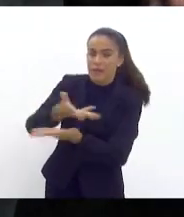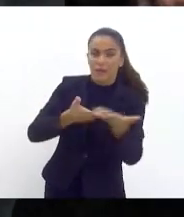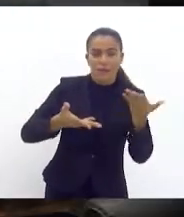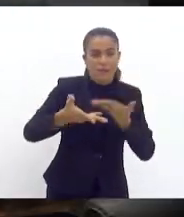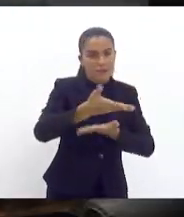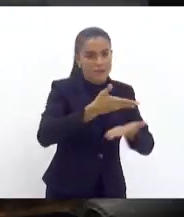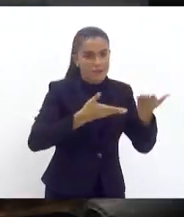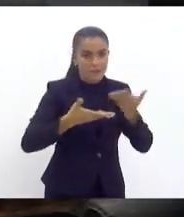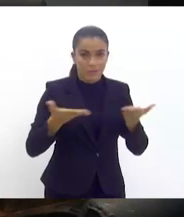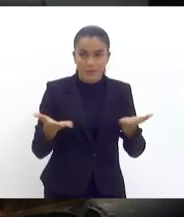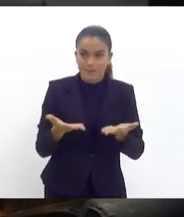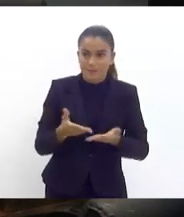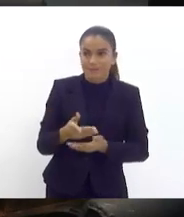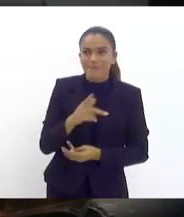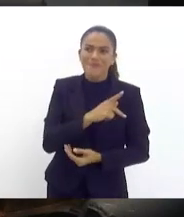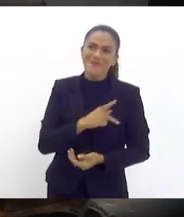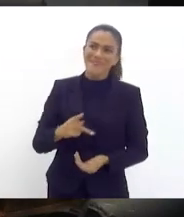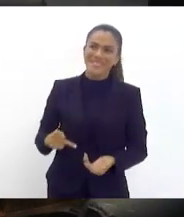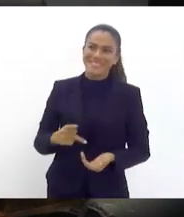tarde de hoje. Presidente,